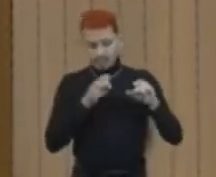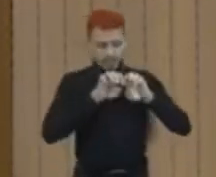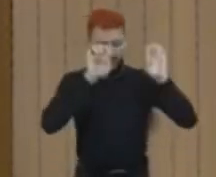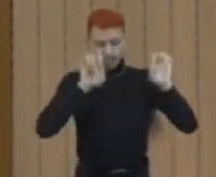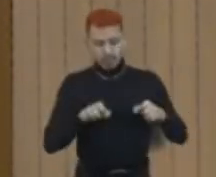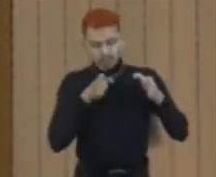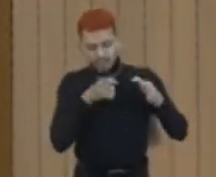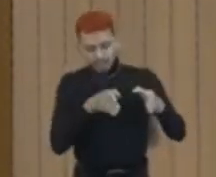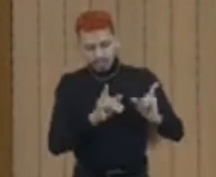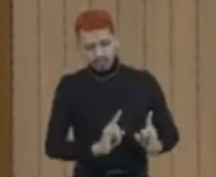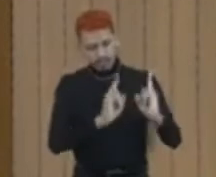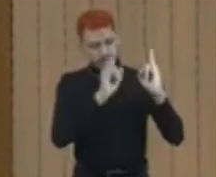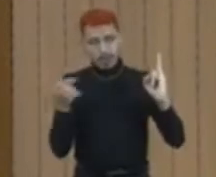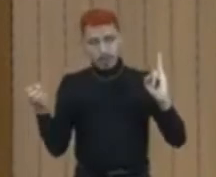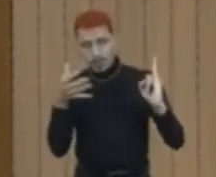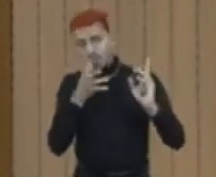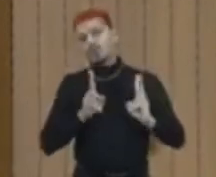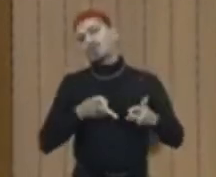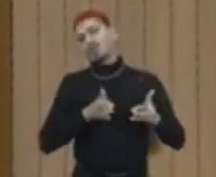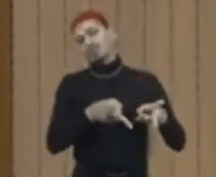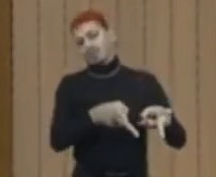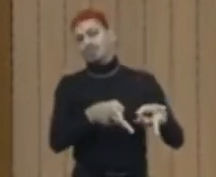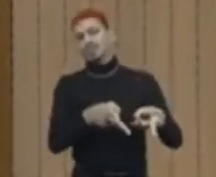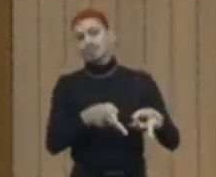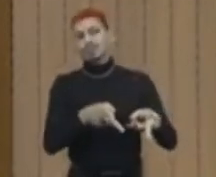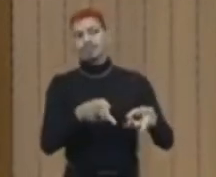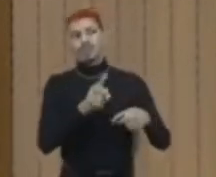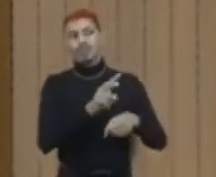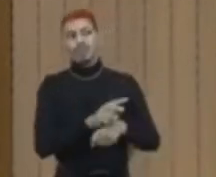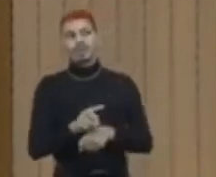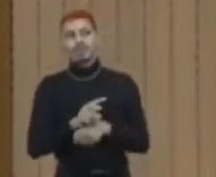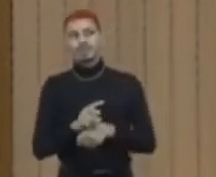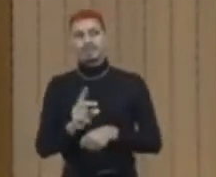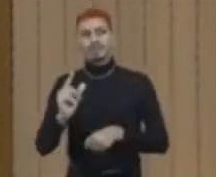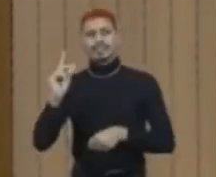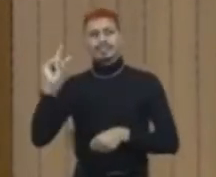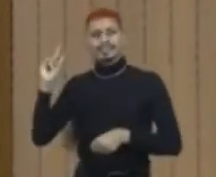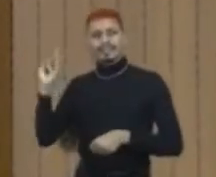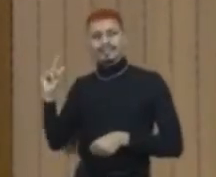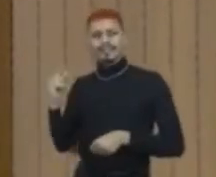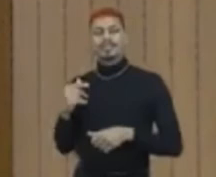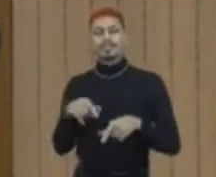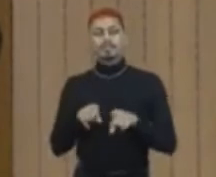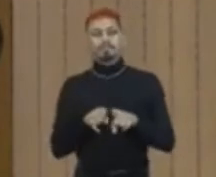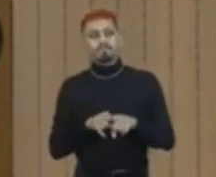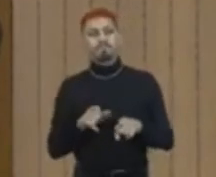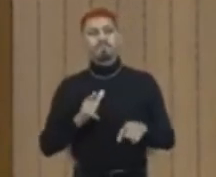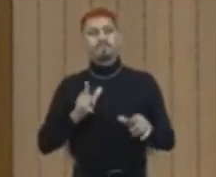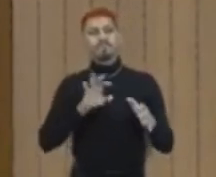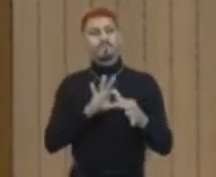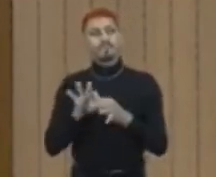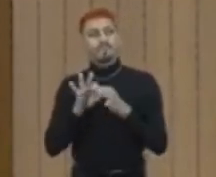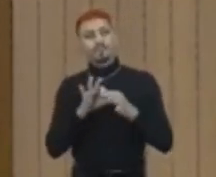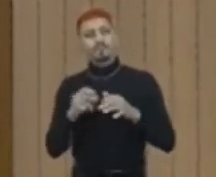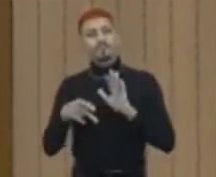arquitetônicos, considerados modernos ainda hoje, preservam o estilo vanguardista e harmonizam com o espírito